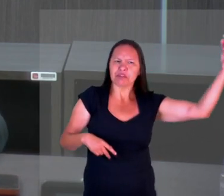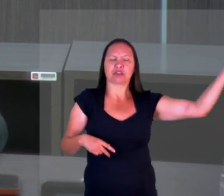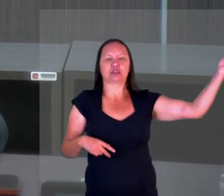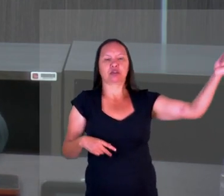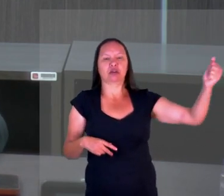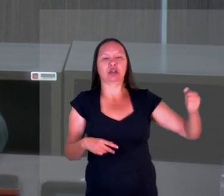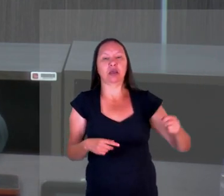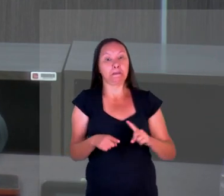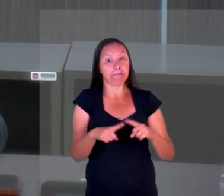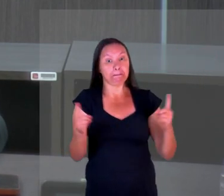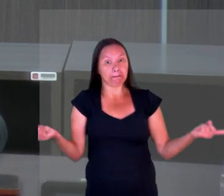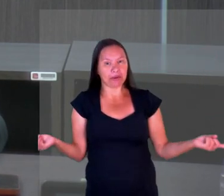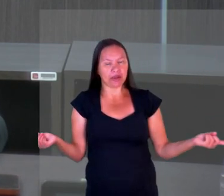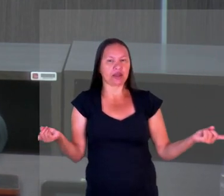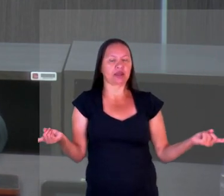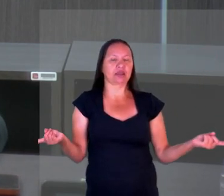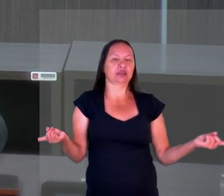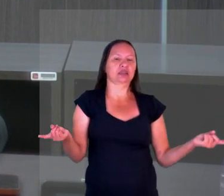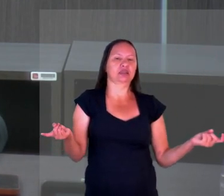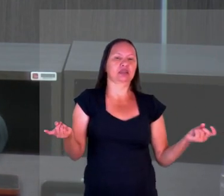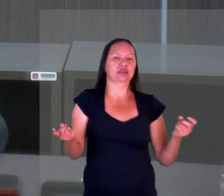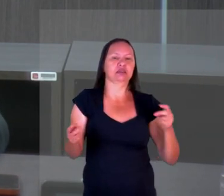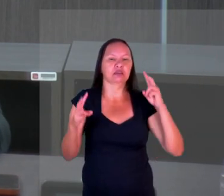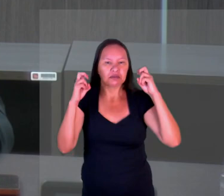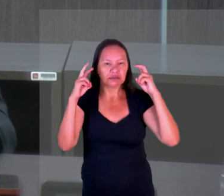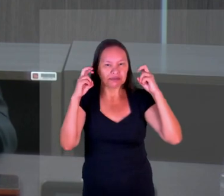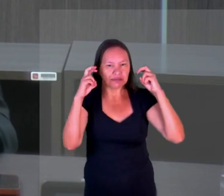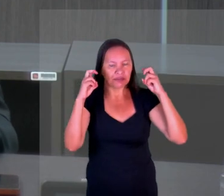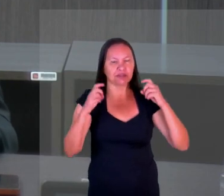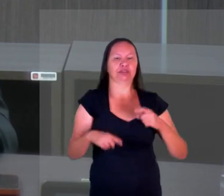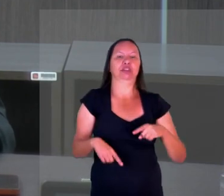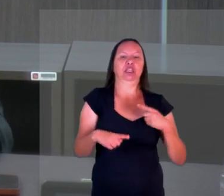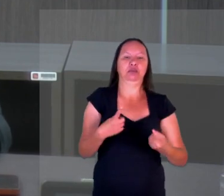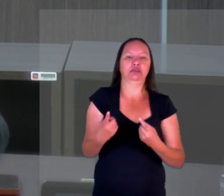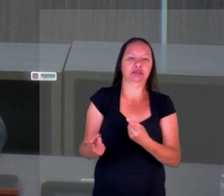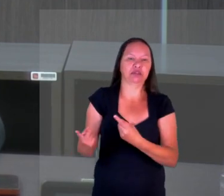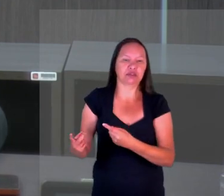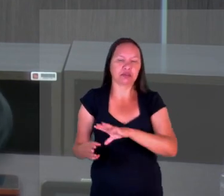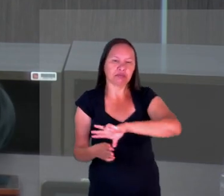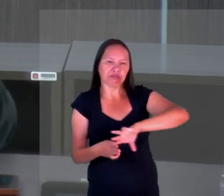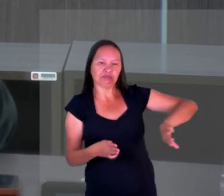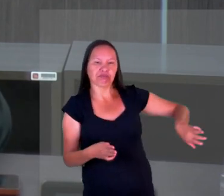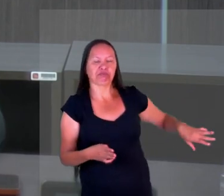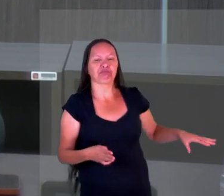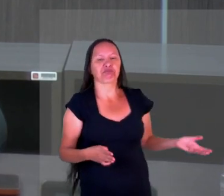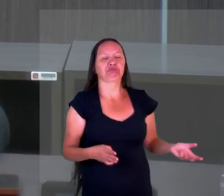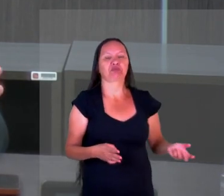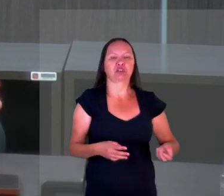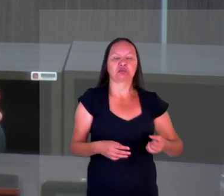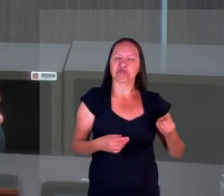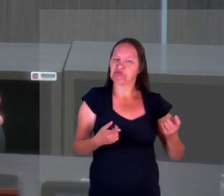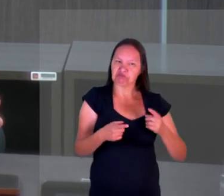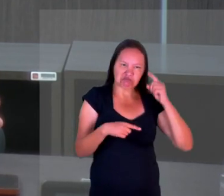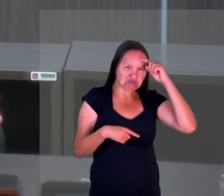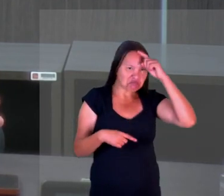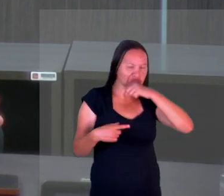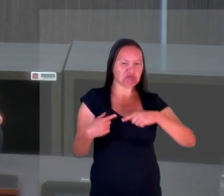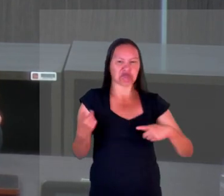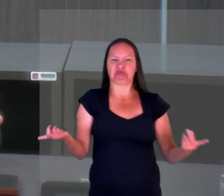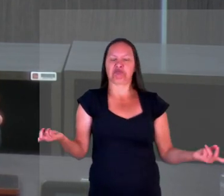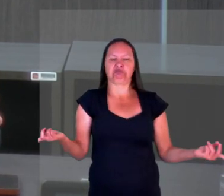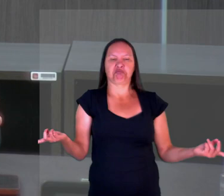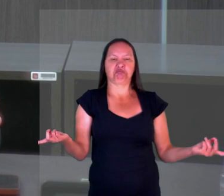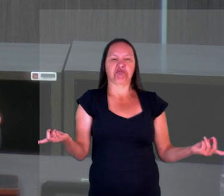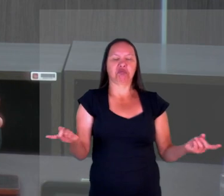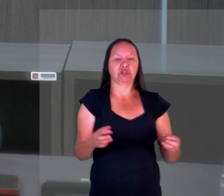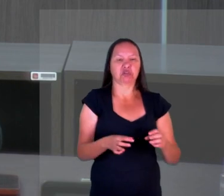eh se Analisa alguns aspectos por conta de ações isoladas sem se preocupar com a essência de uma